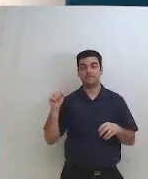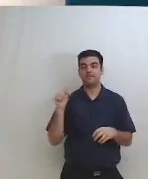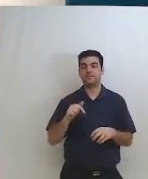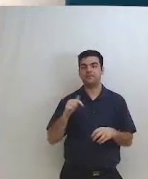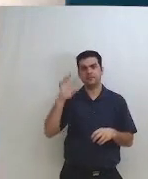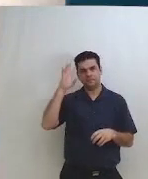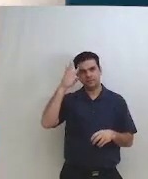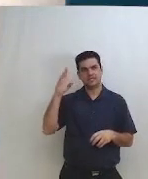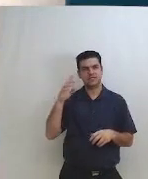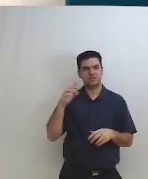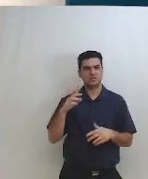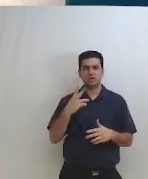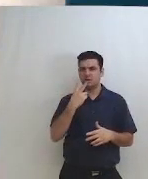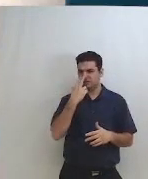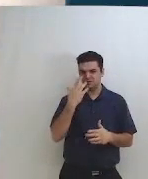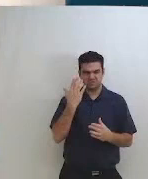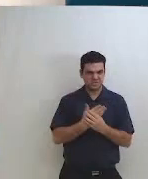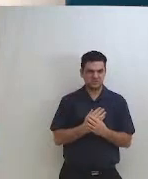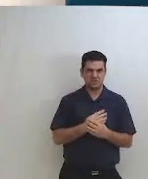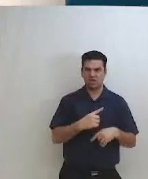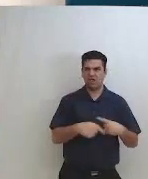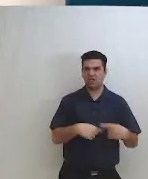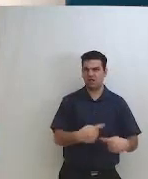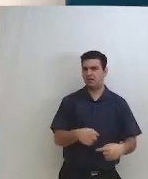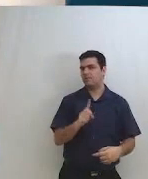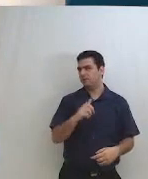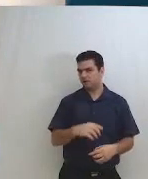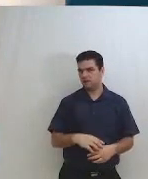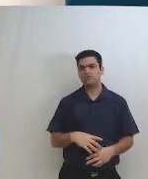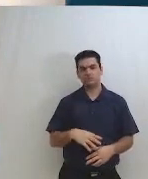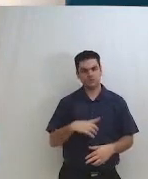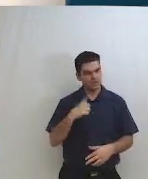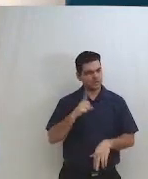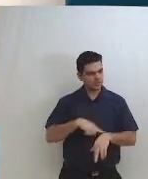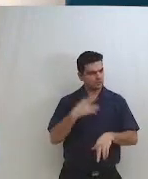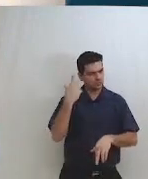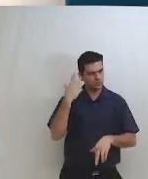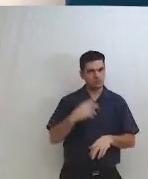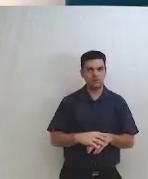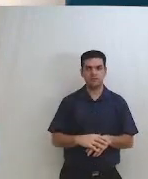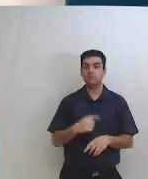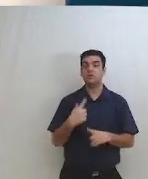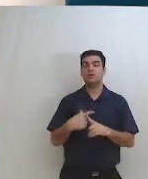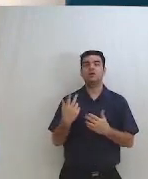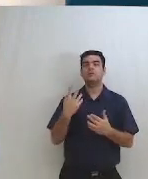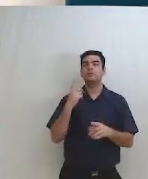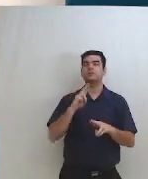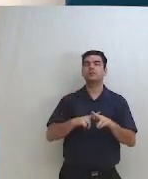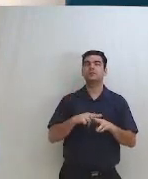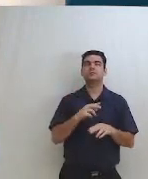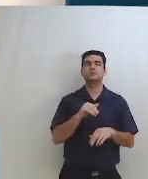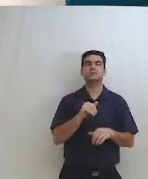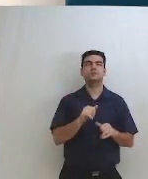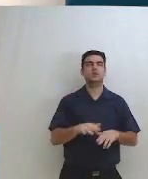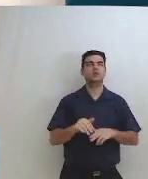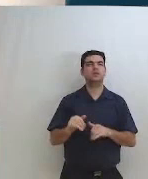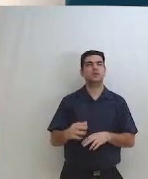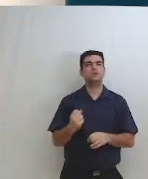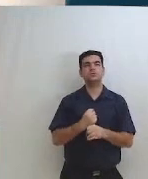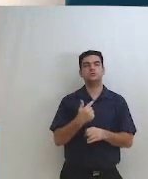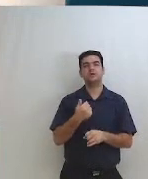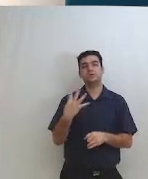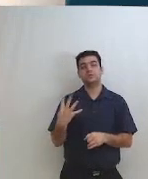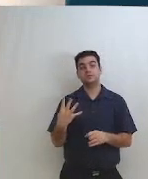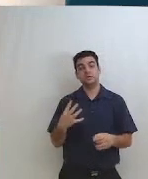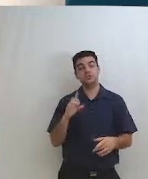condução do feito. O mandado de prisão expedido contra o paciente em setembro de 2014 foi cumprido somente em julho de 2019 e,